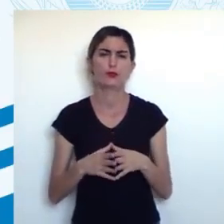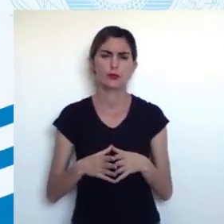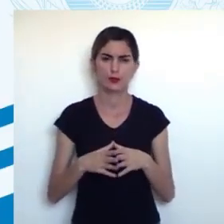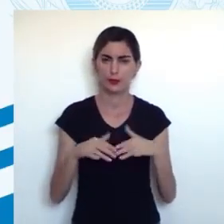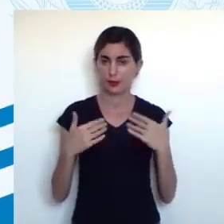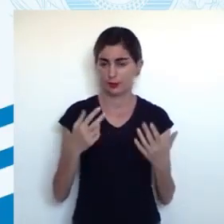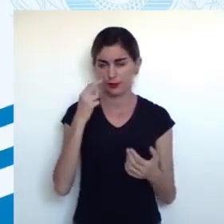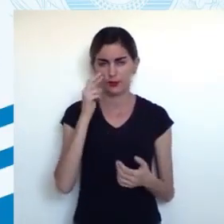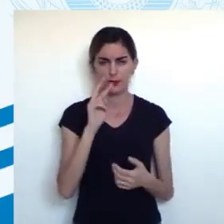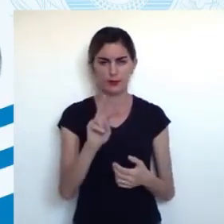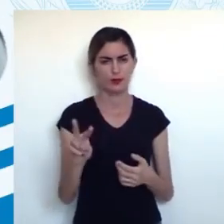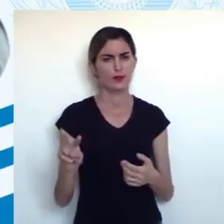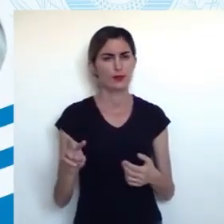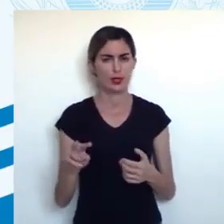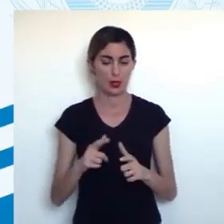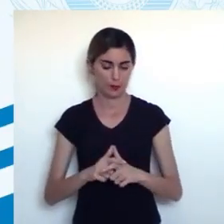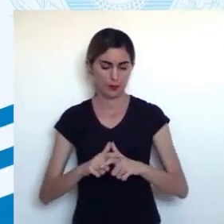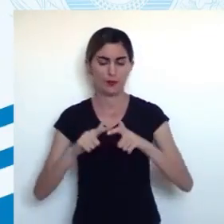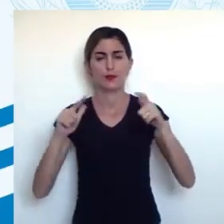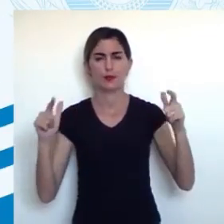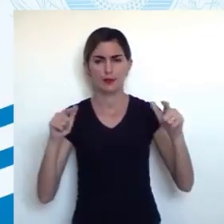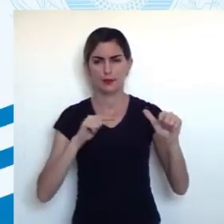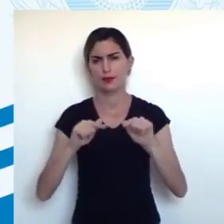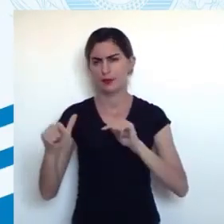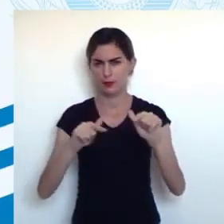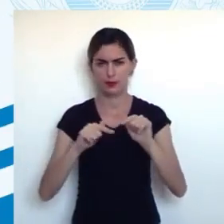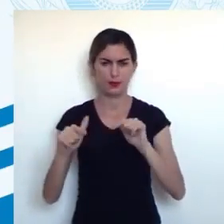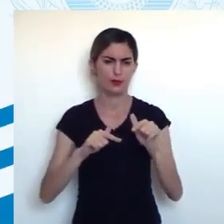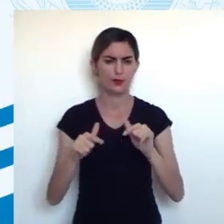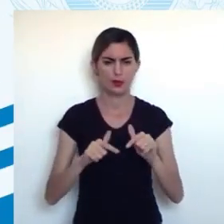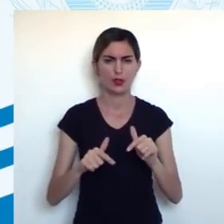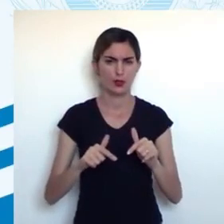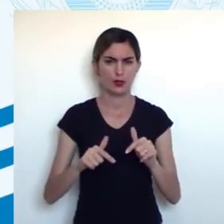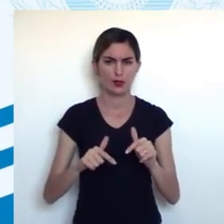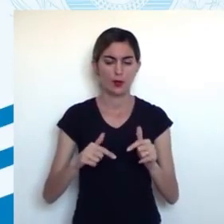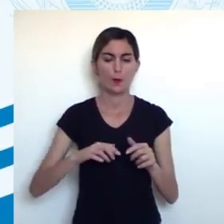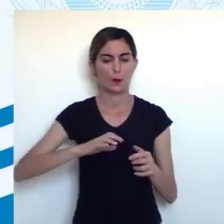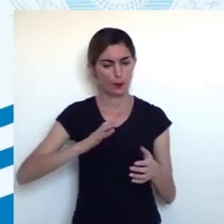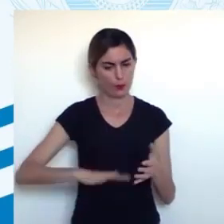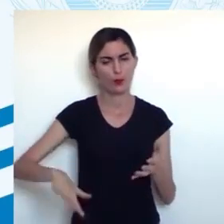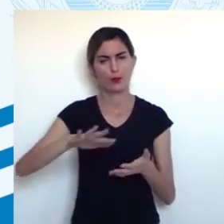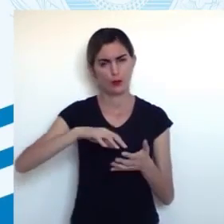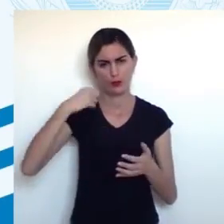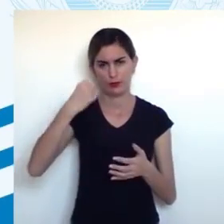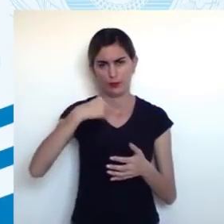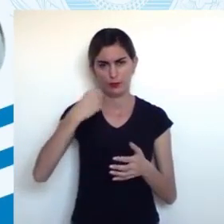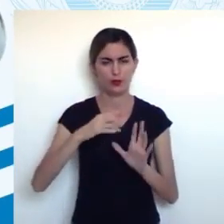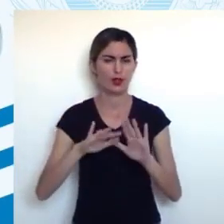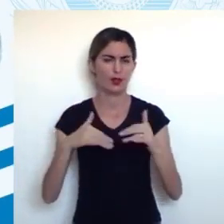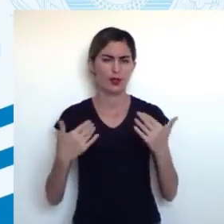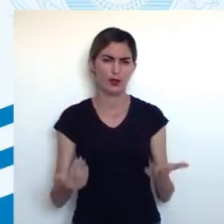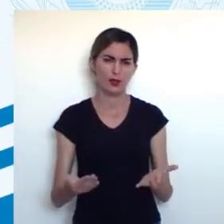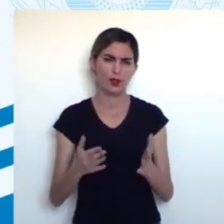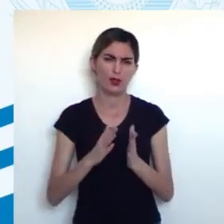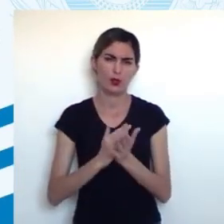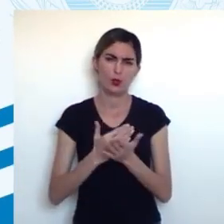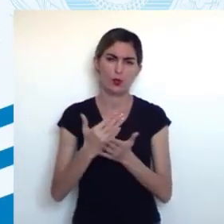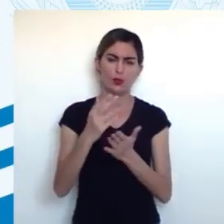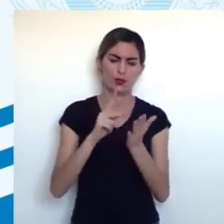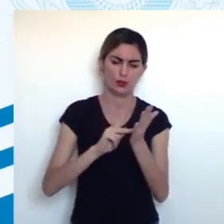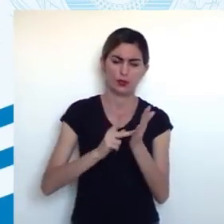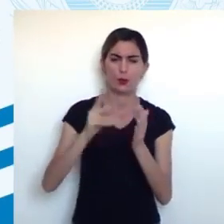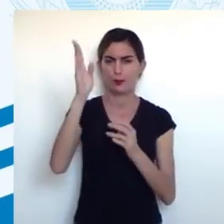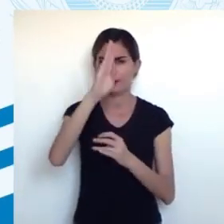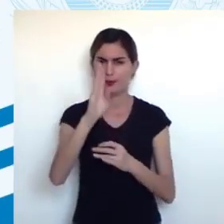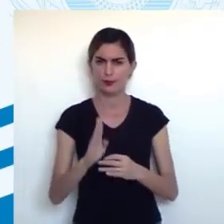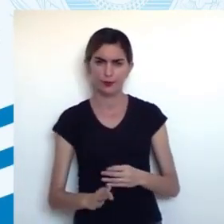Velha. Então, vejamos, a massa de trabalhadores foram contaminadas por esse movimento. Então o anarcossindicalismo